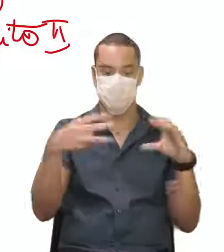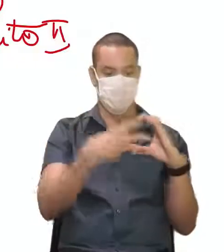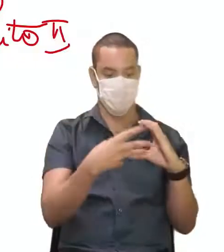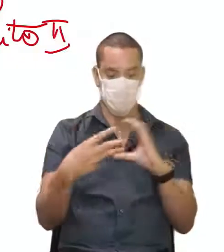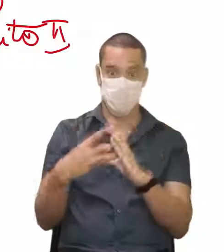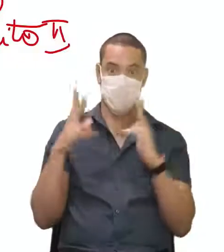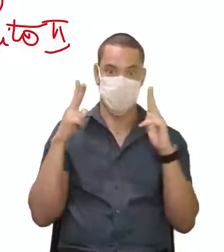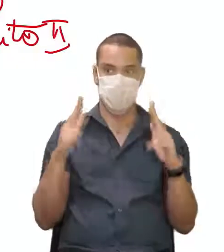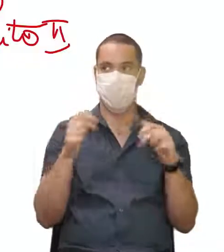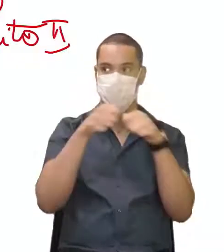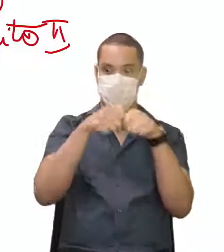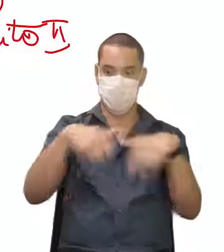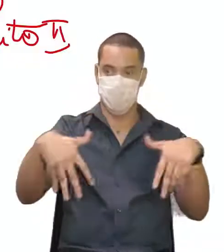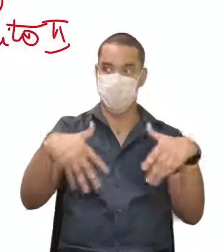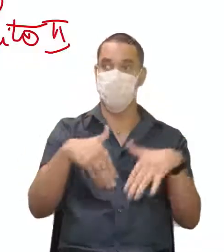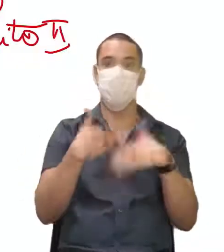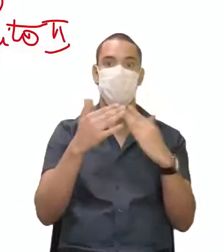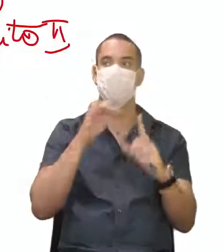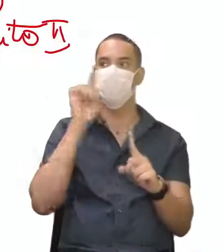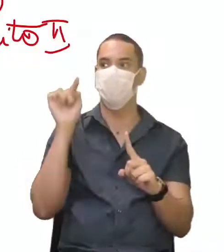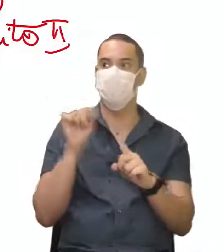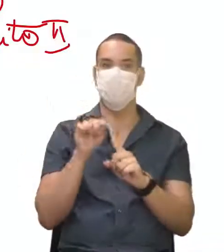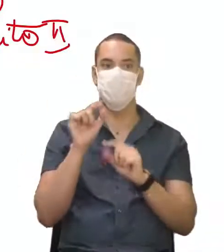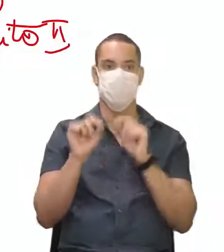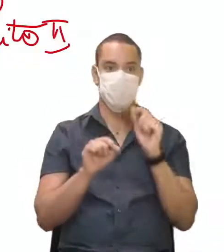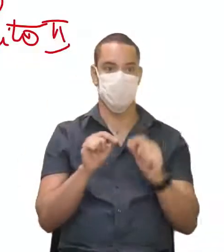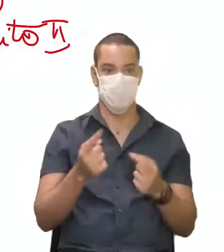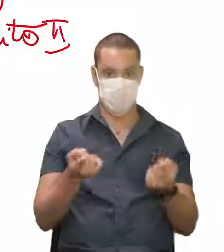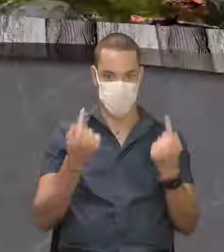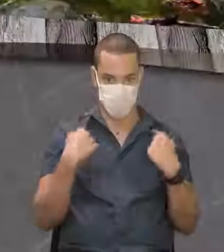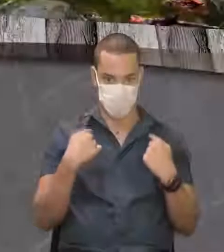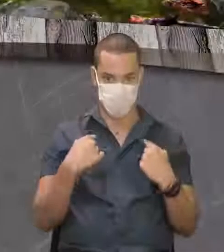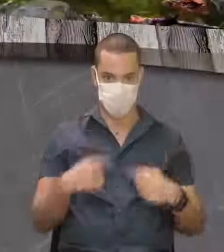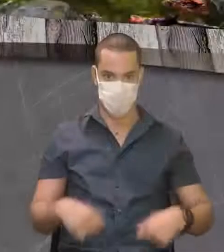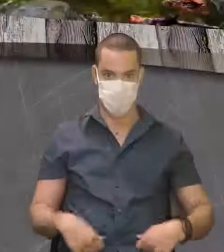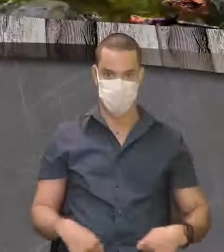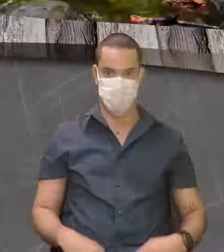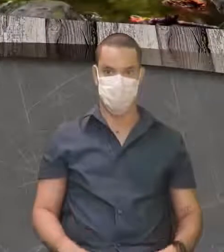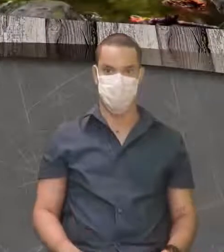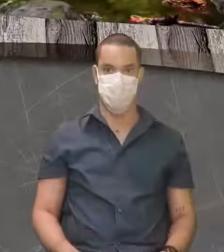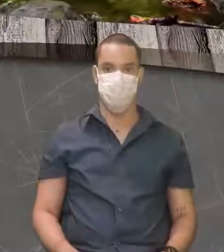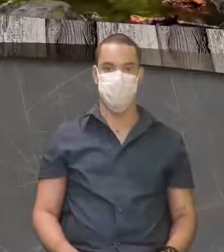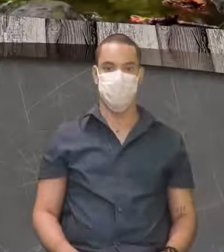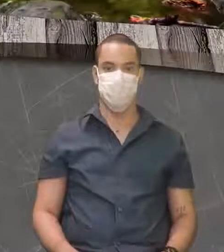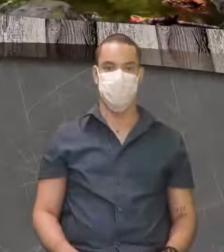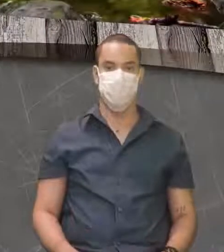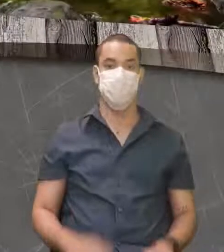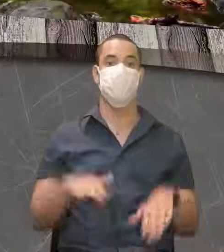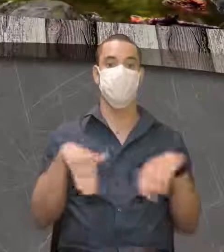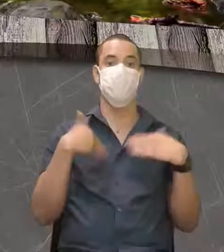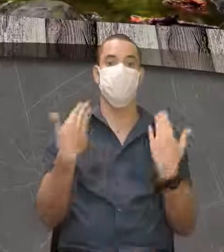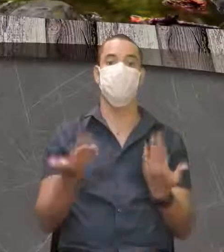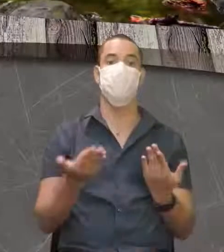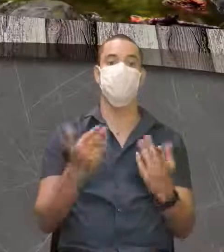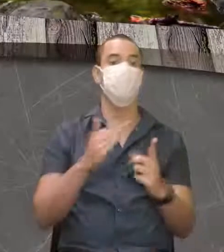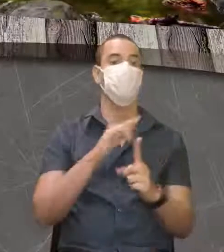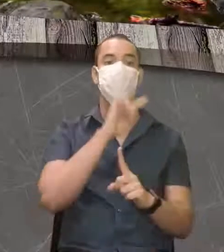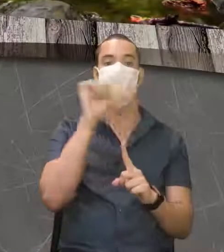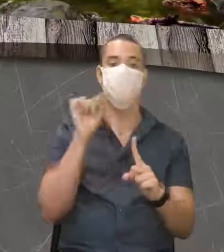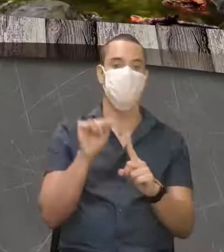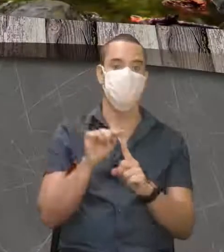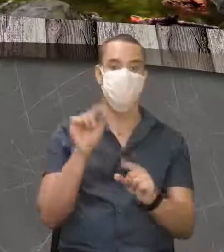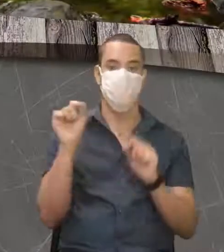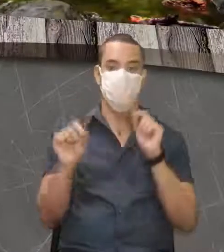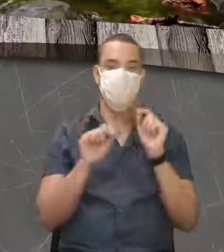é a intenção? Qual é a intenção? Olha aqui para mim. Deixa eu ver uma coisa. Qual é a intenção